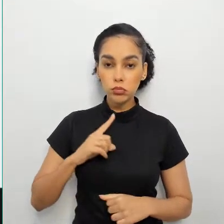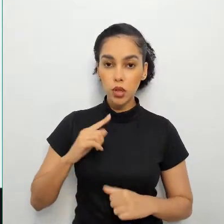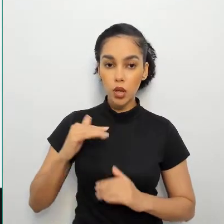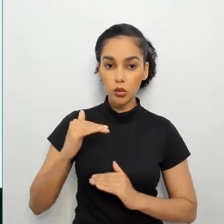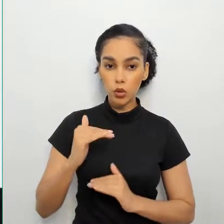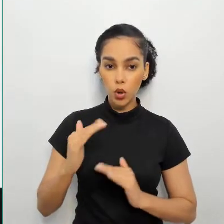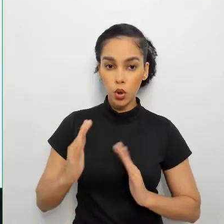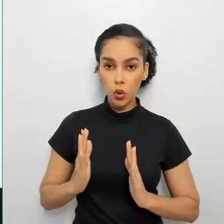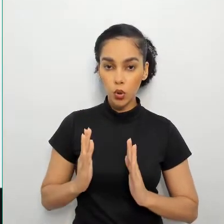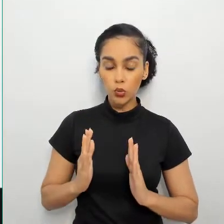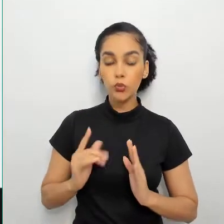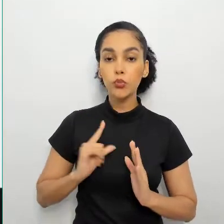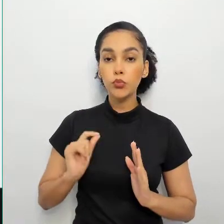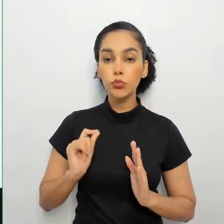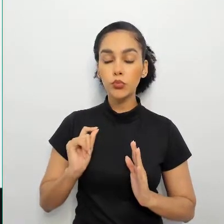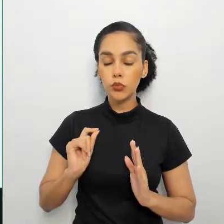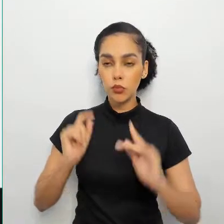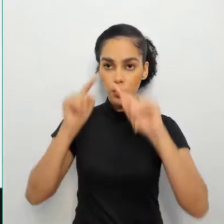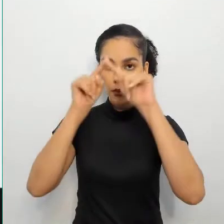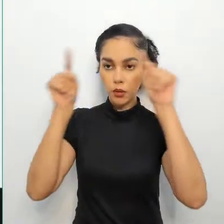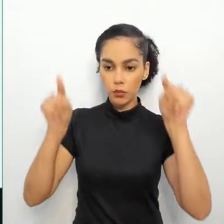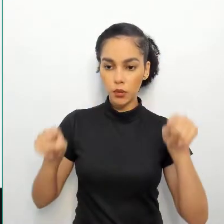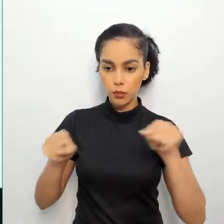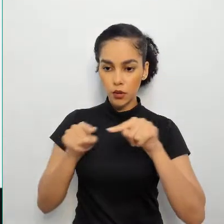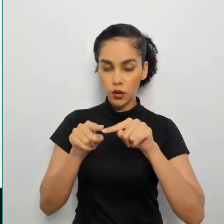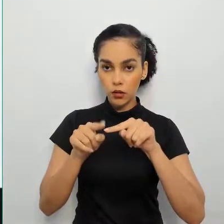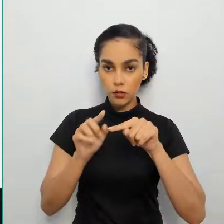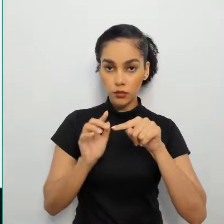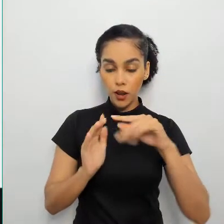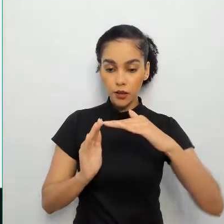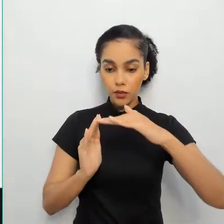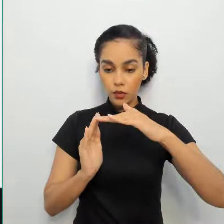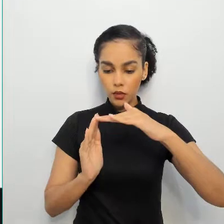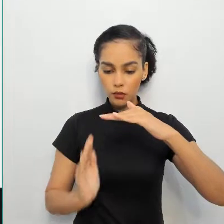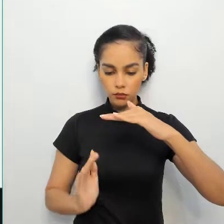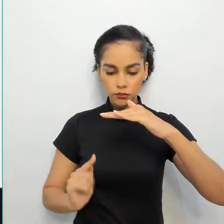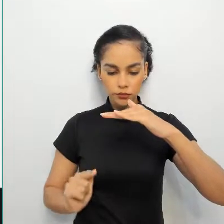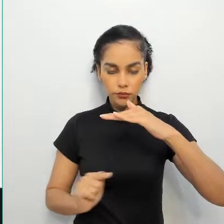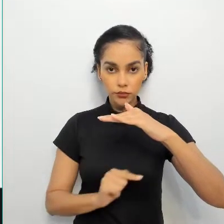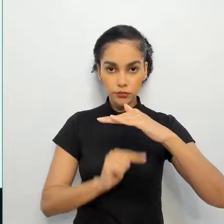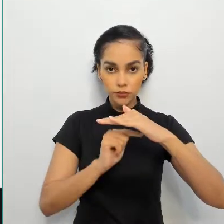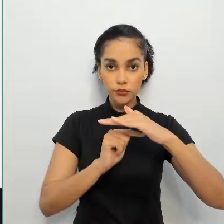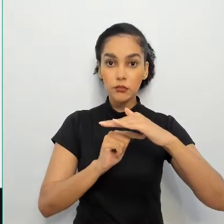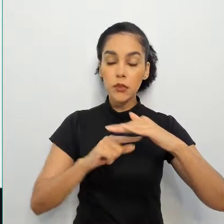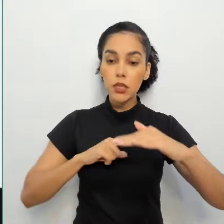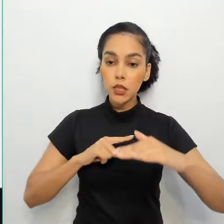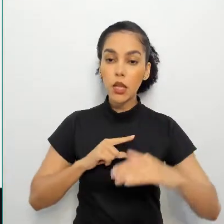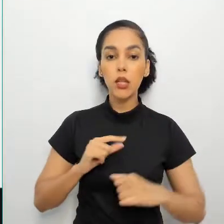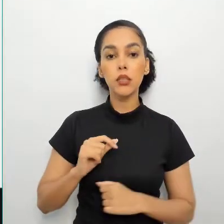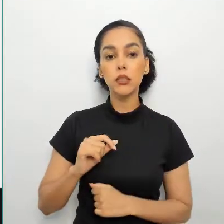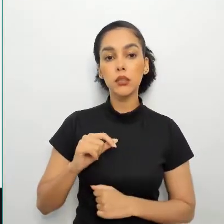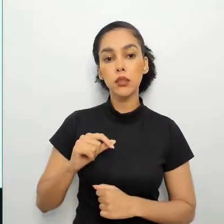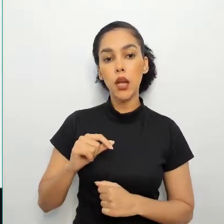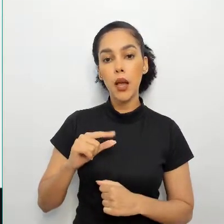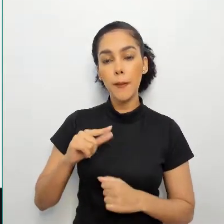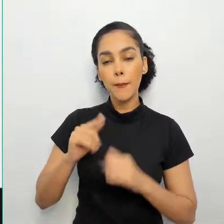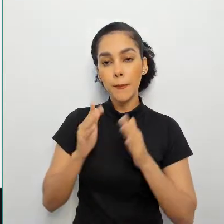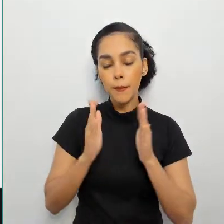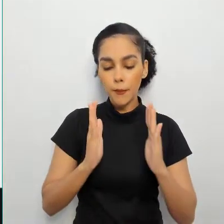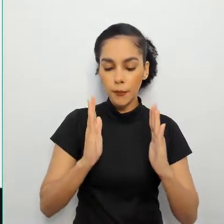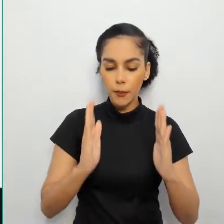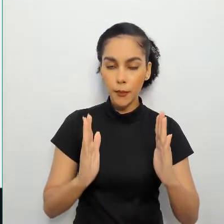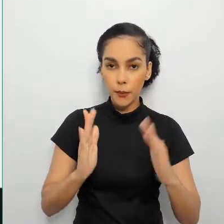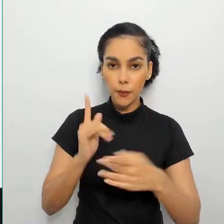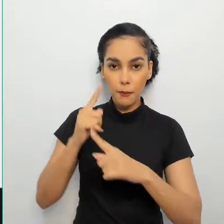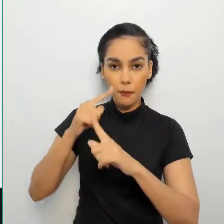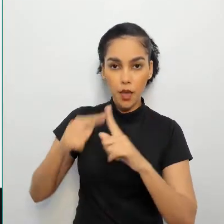é construído sob ele, ou seja, abaixo dele, tomando-se o ponto médio da base do quadrado